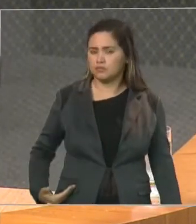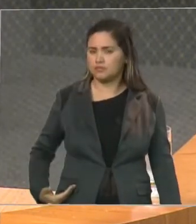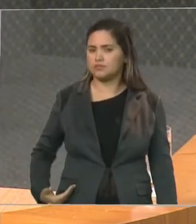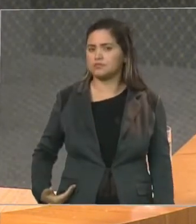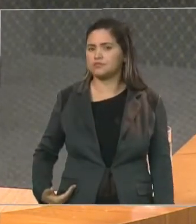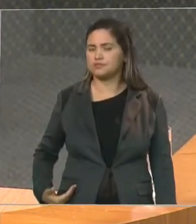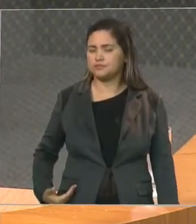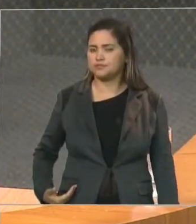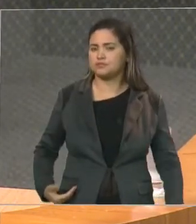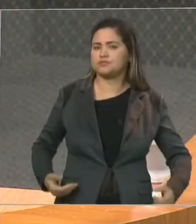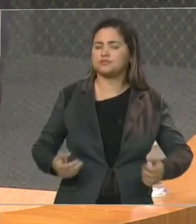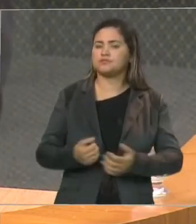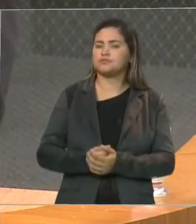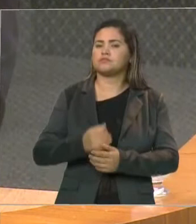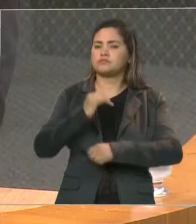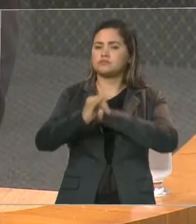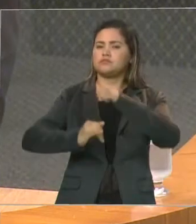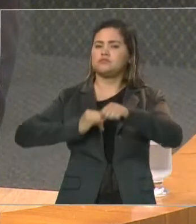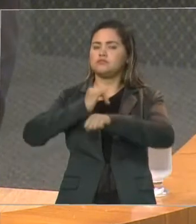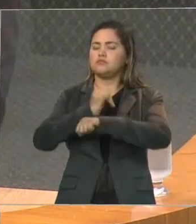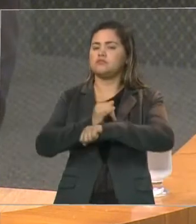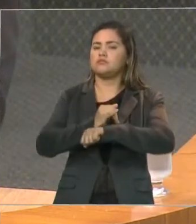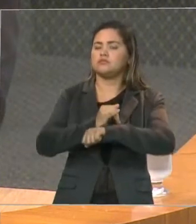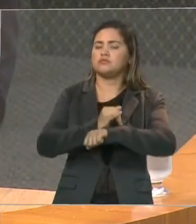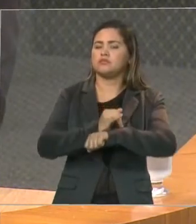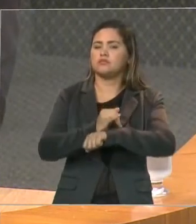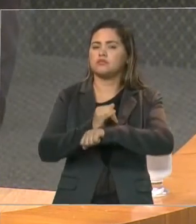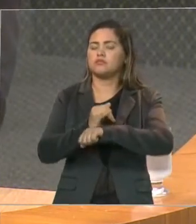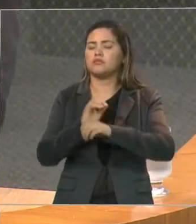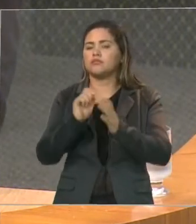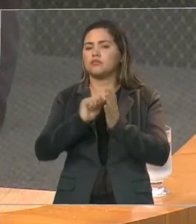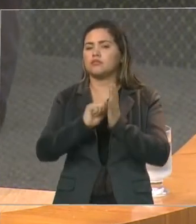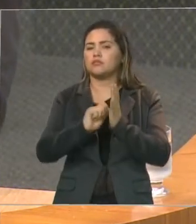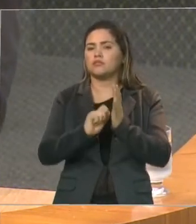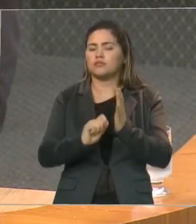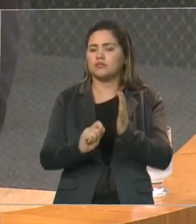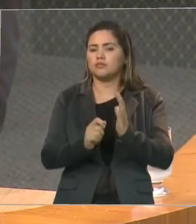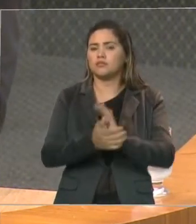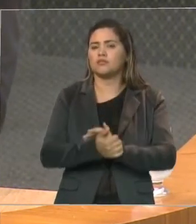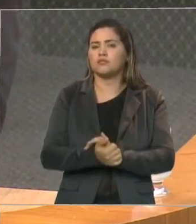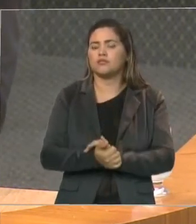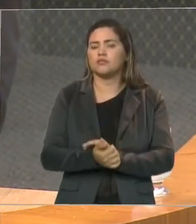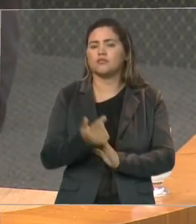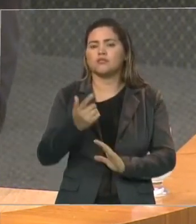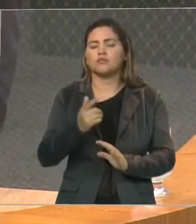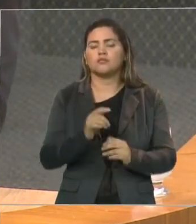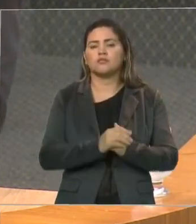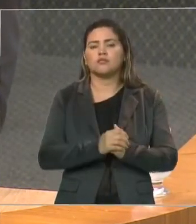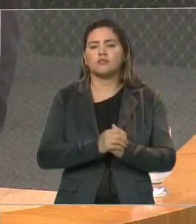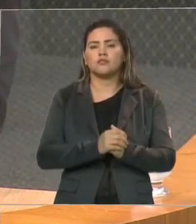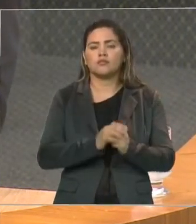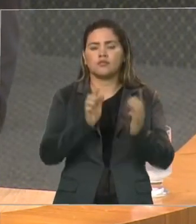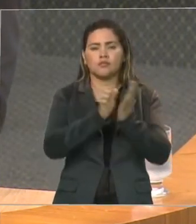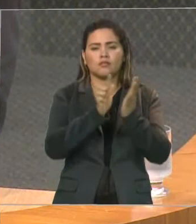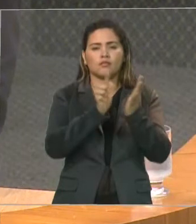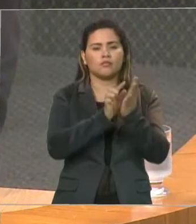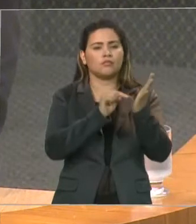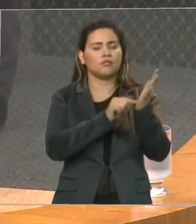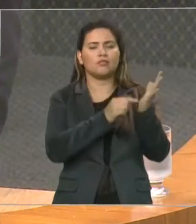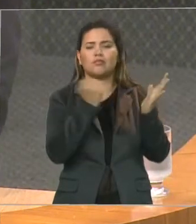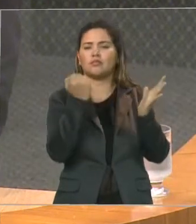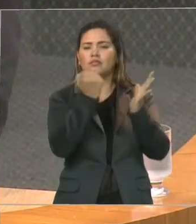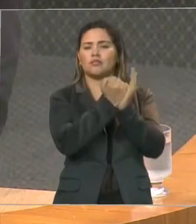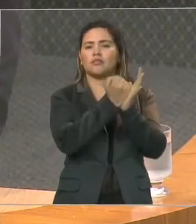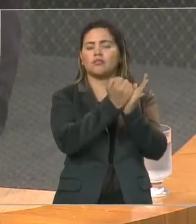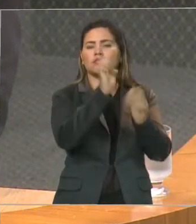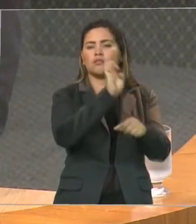esse documento, que é um papel timbrado, com o nome Estado do Maranhão, Secretaria do Estado de Segurança Pública,